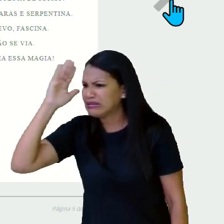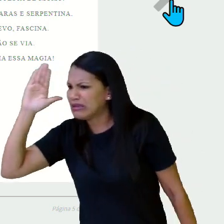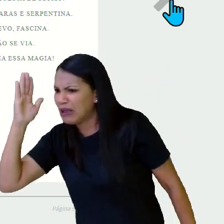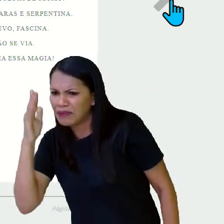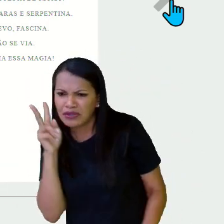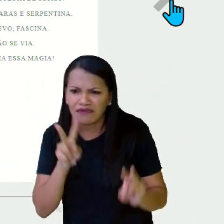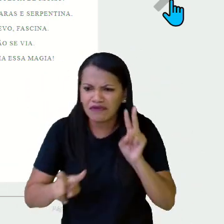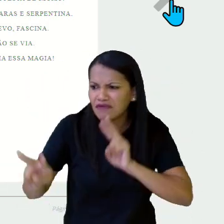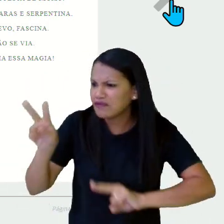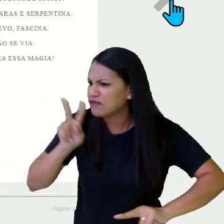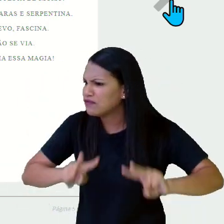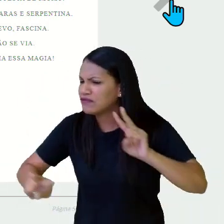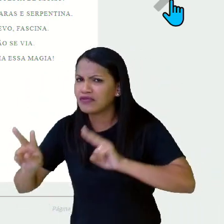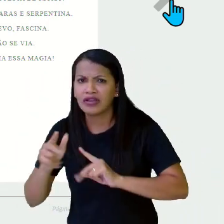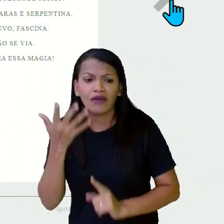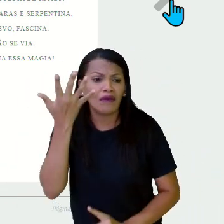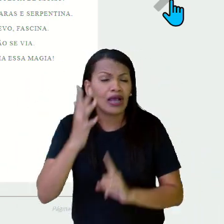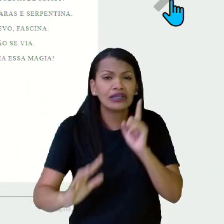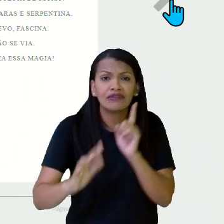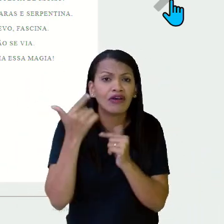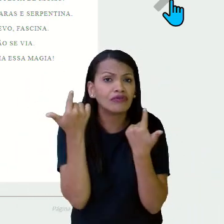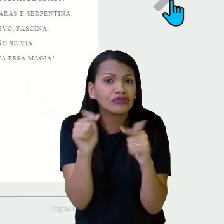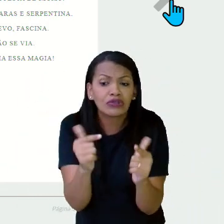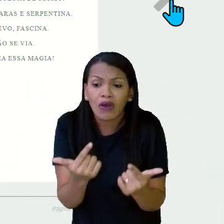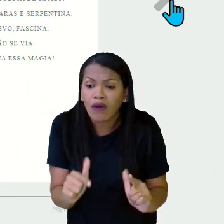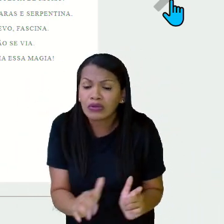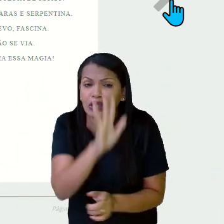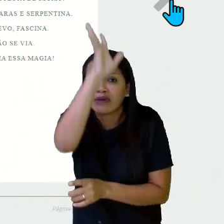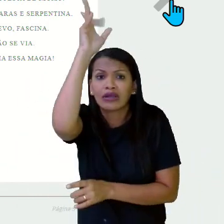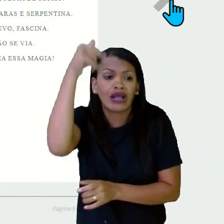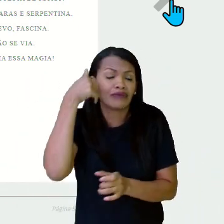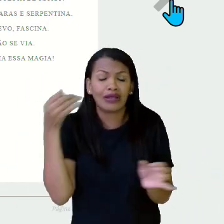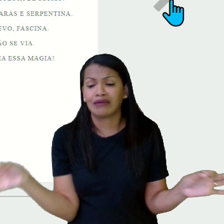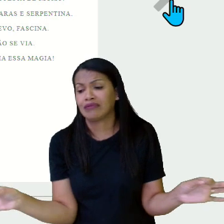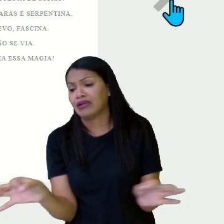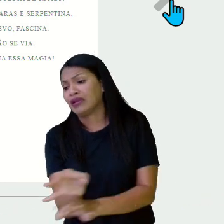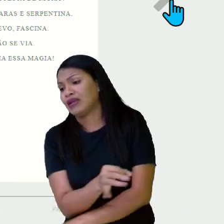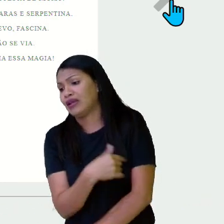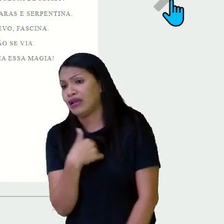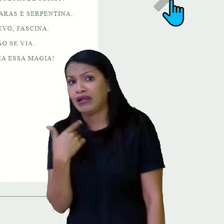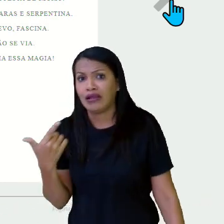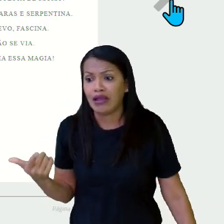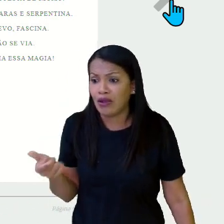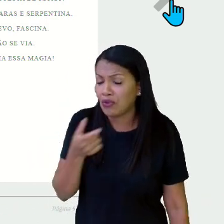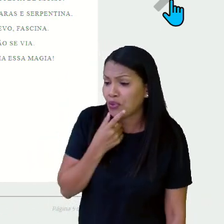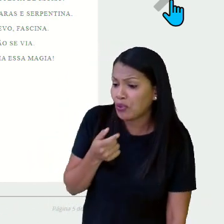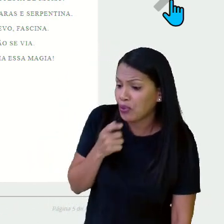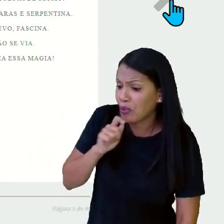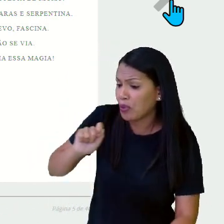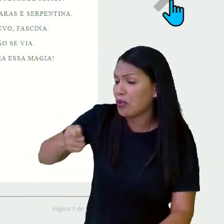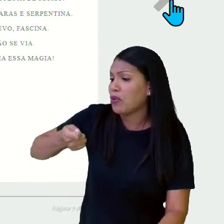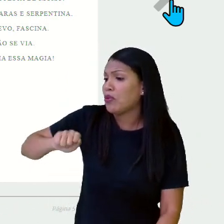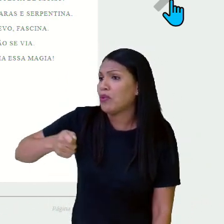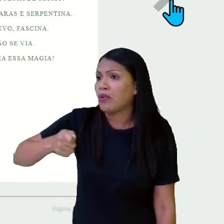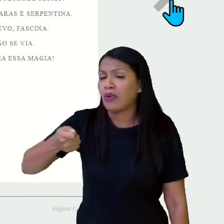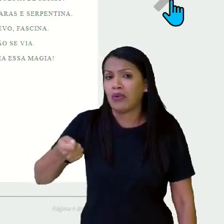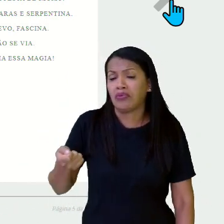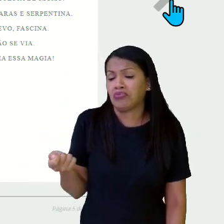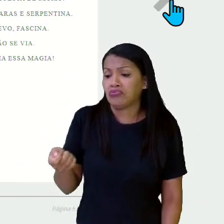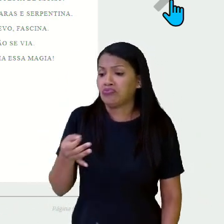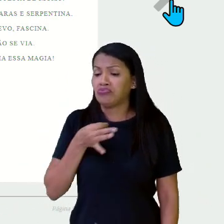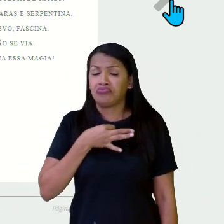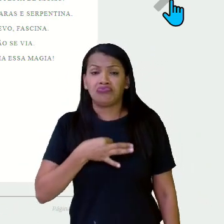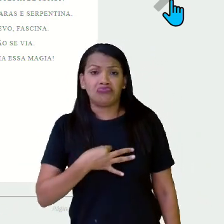pista ficou. Carnaval sem o galo, por aqui se acabou. Zé Pereira segura a chave com pinta de